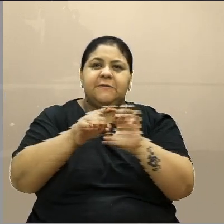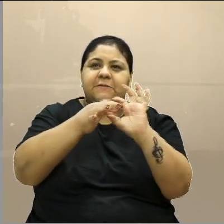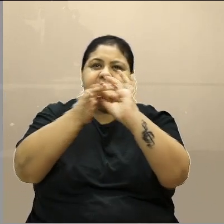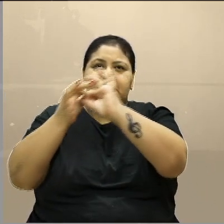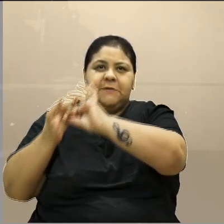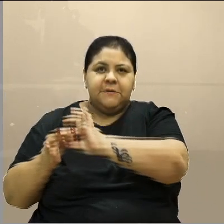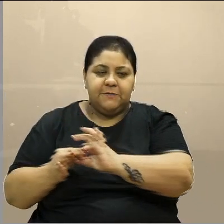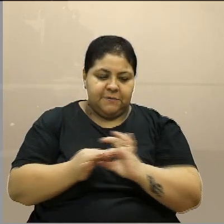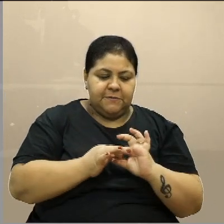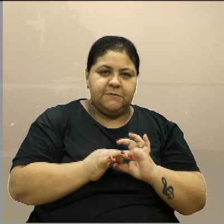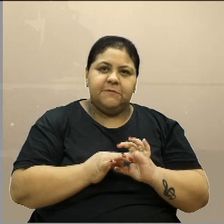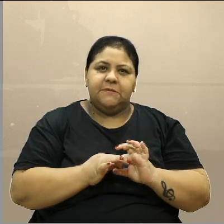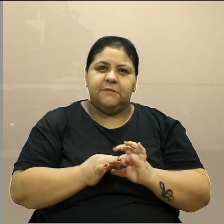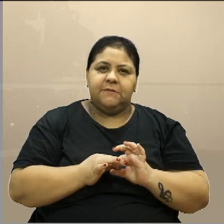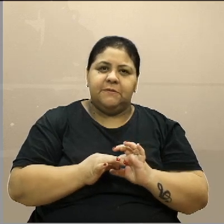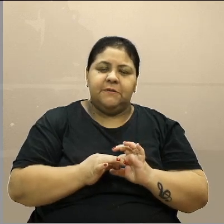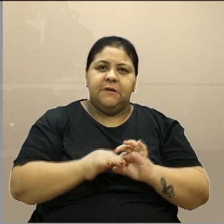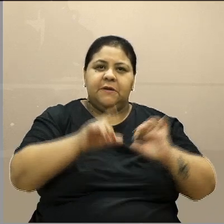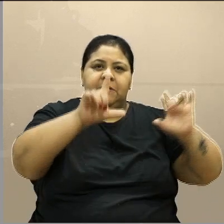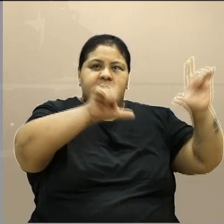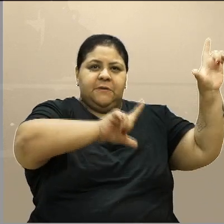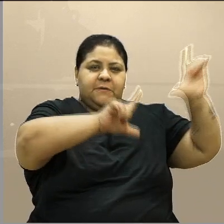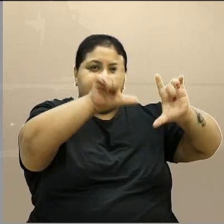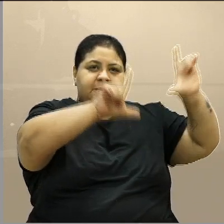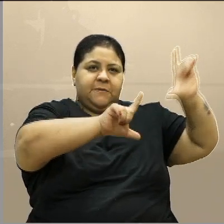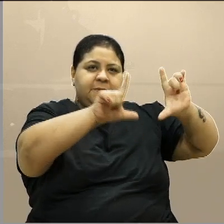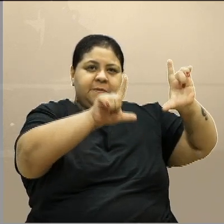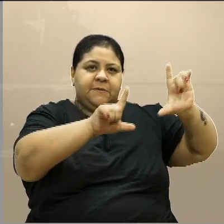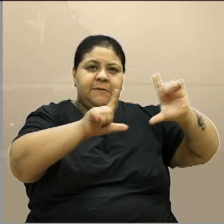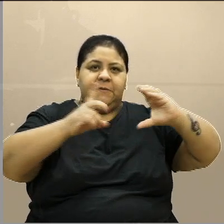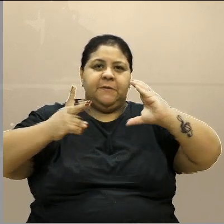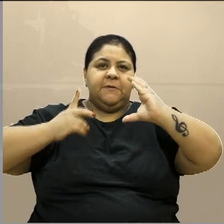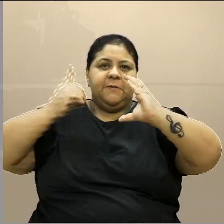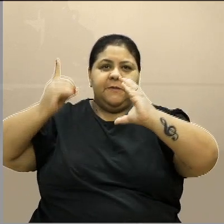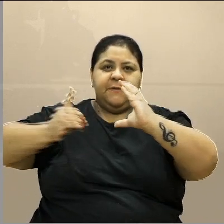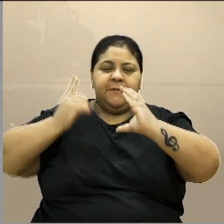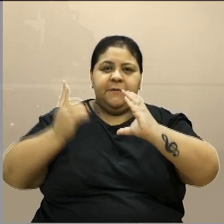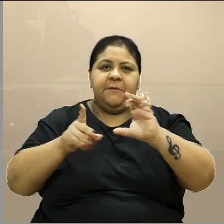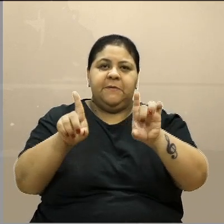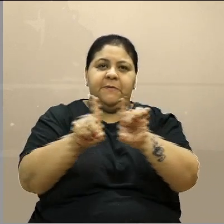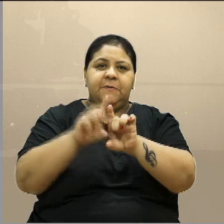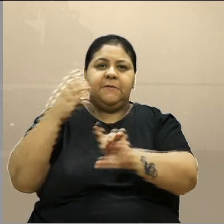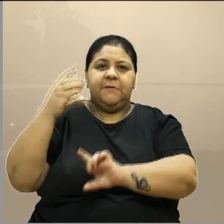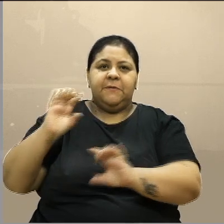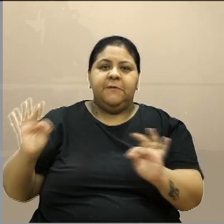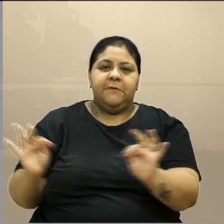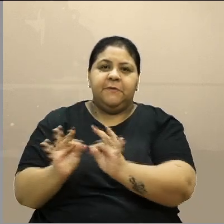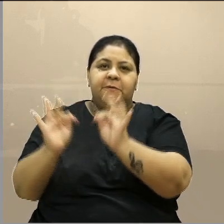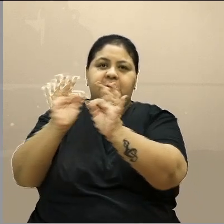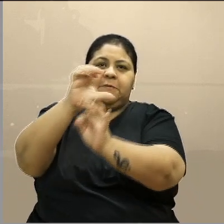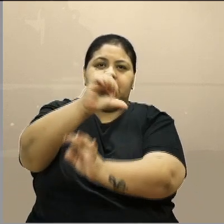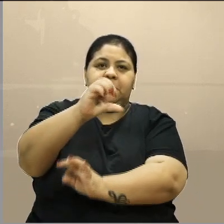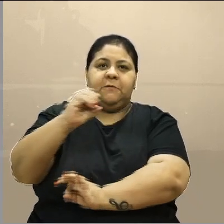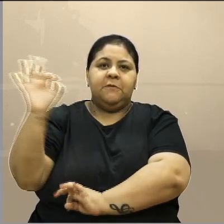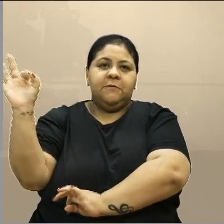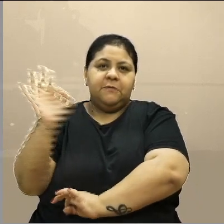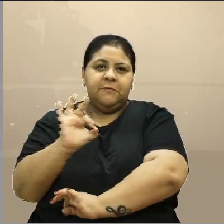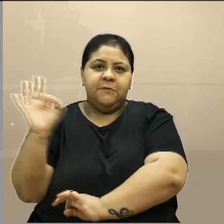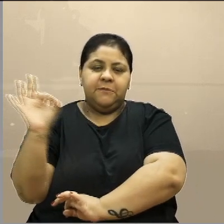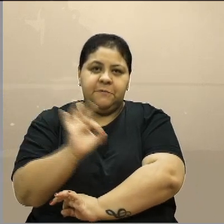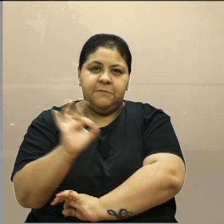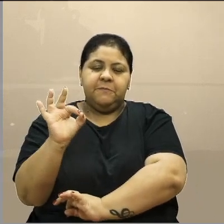televisão a TV da Câmara dos Deputados, lá, a Comissão da Educação, da Ciência e Tecnologia, 90% do tempo é um cara xingando o